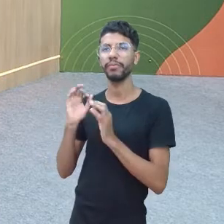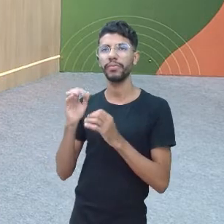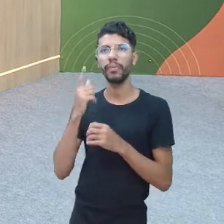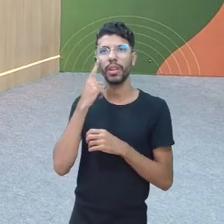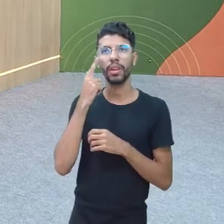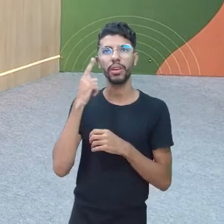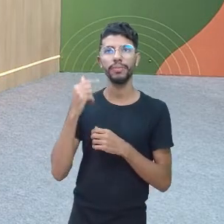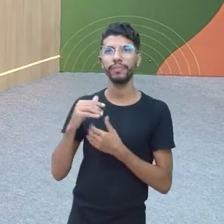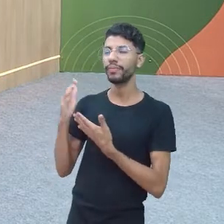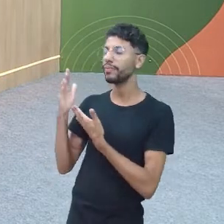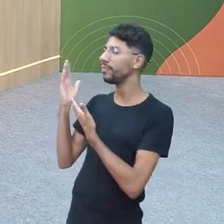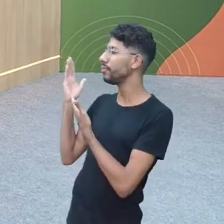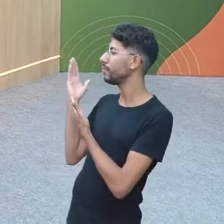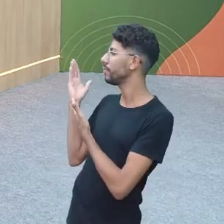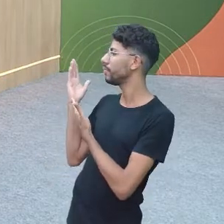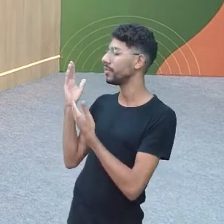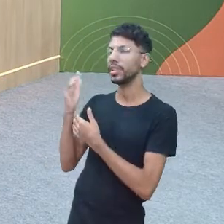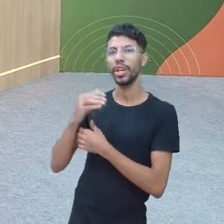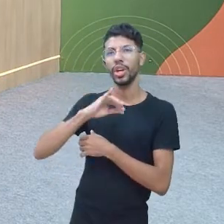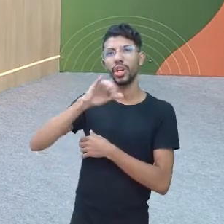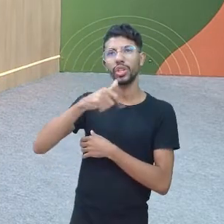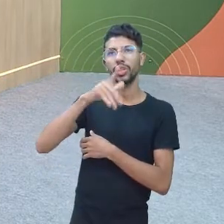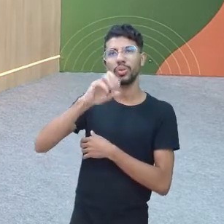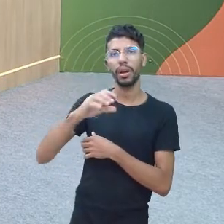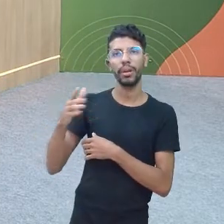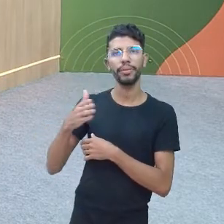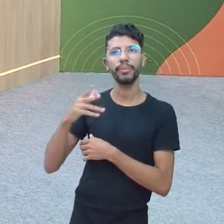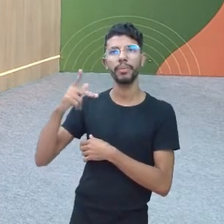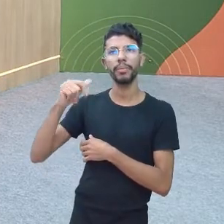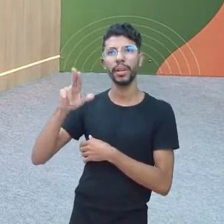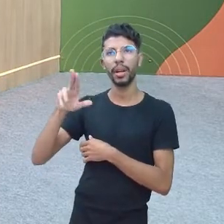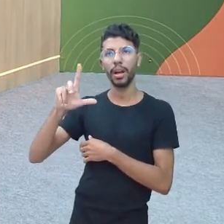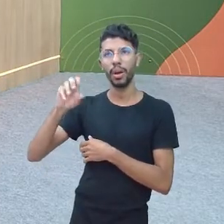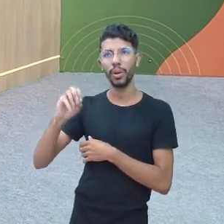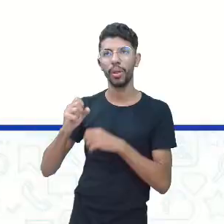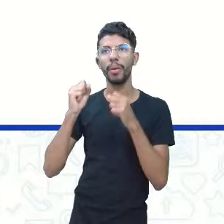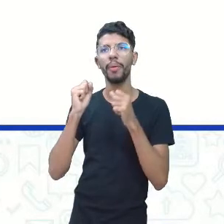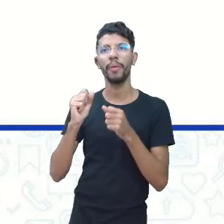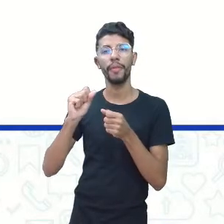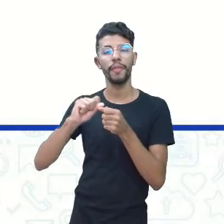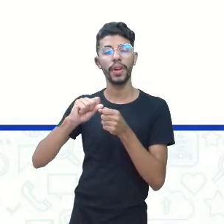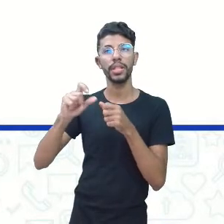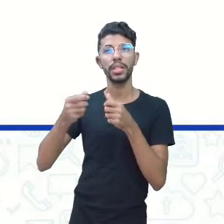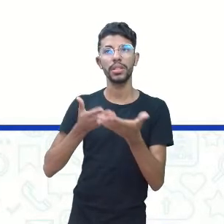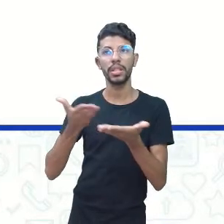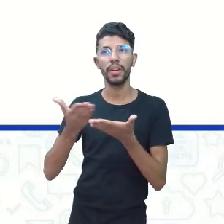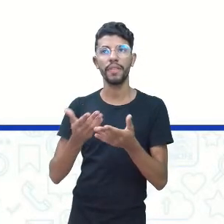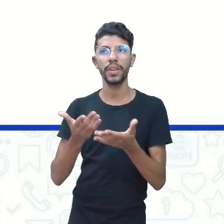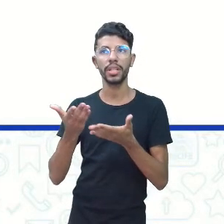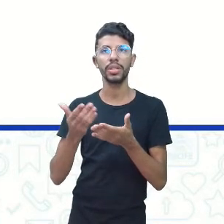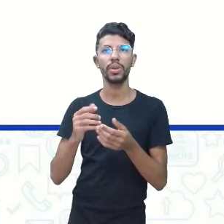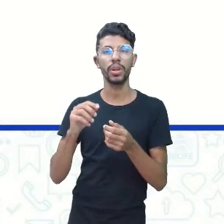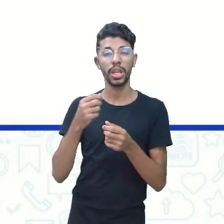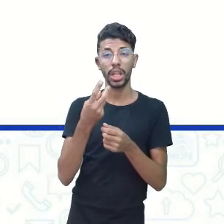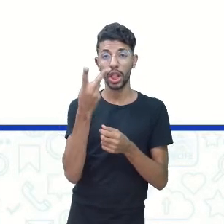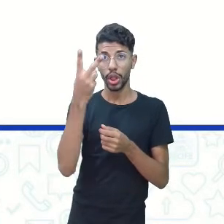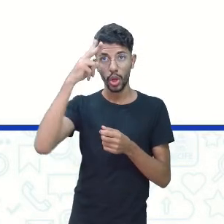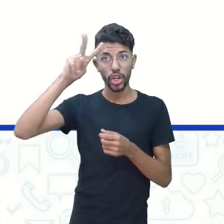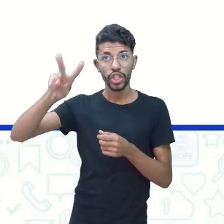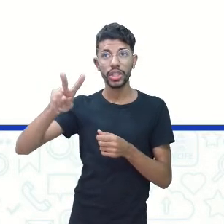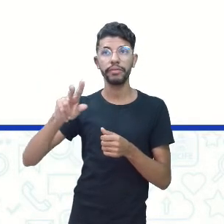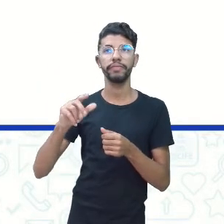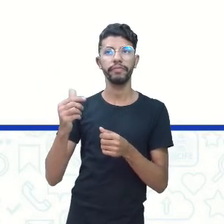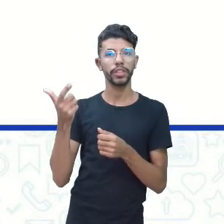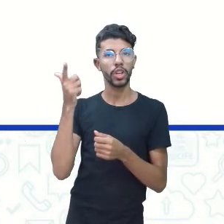farão um serviço que deve ser executado em 2 dias e será recompensado por R$150. Se João trabalhou apenas